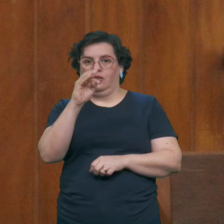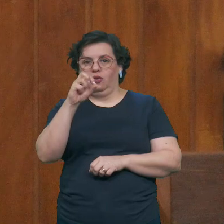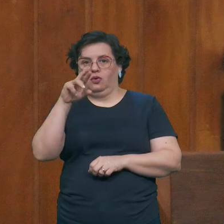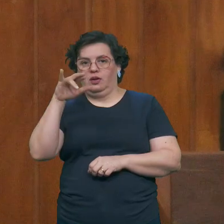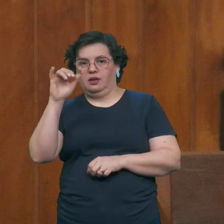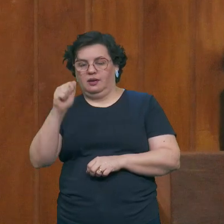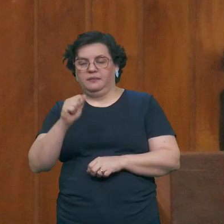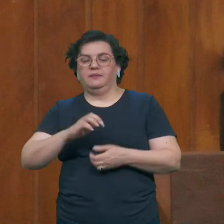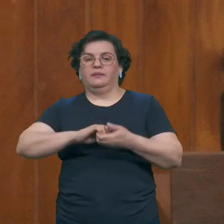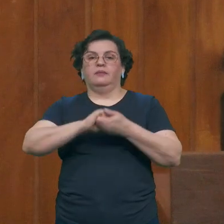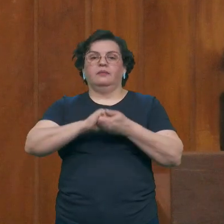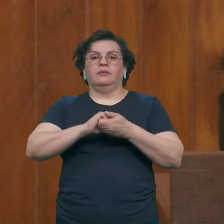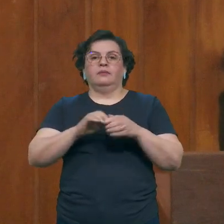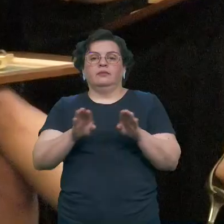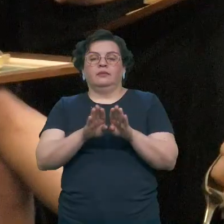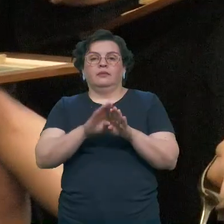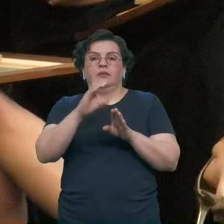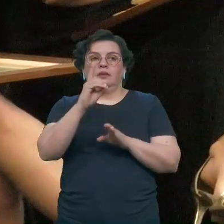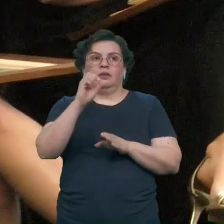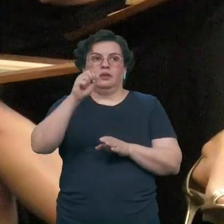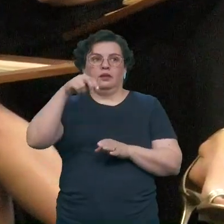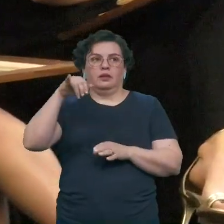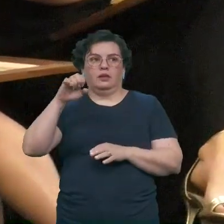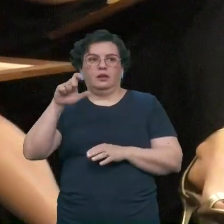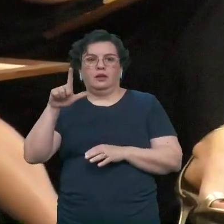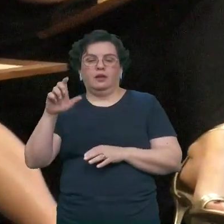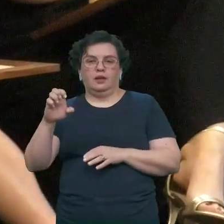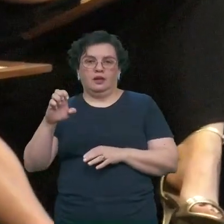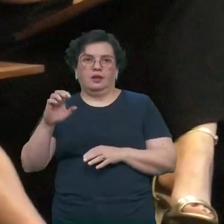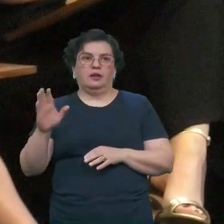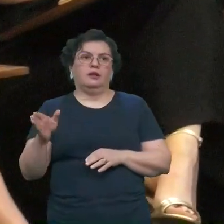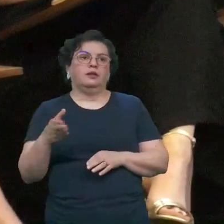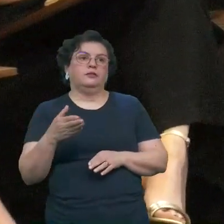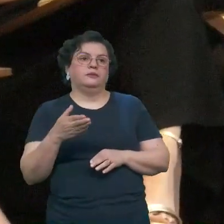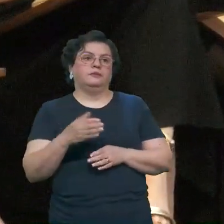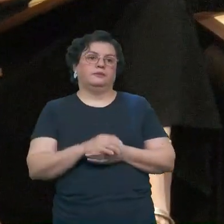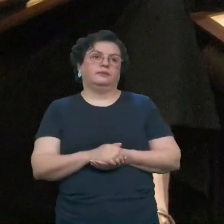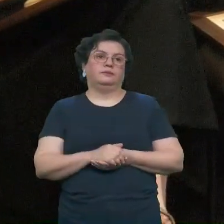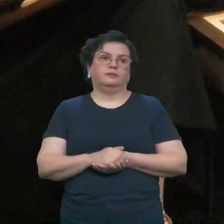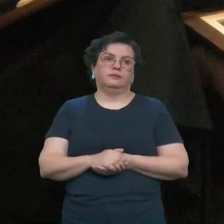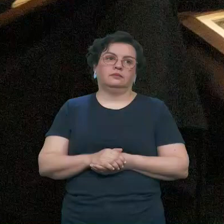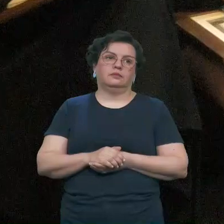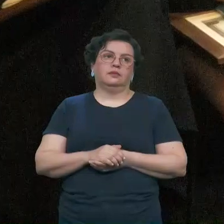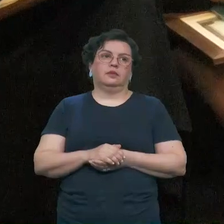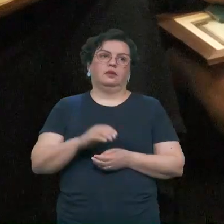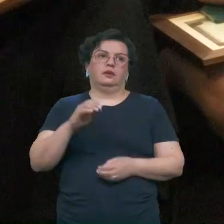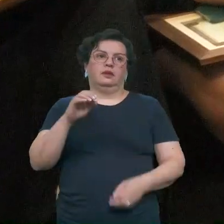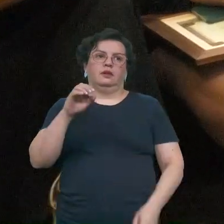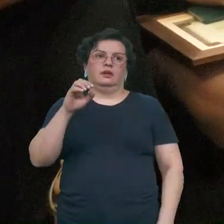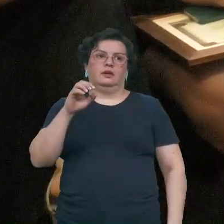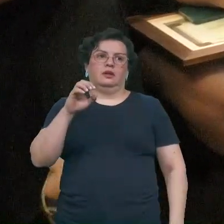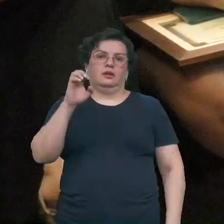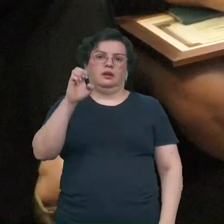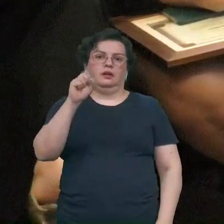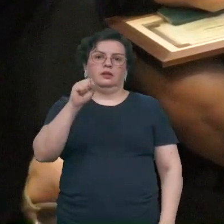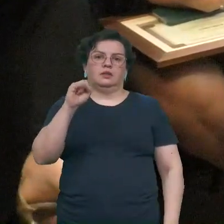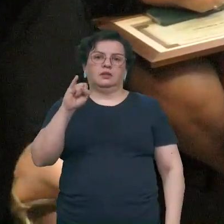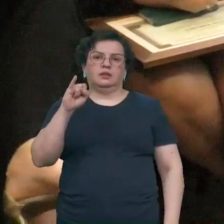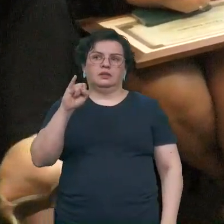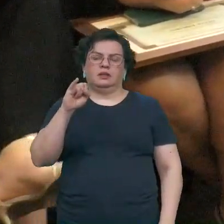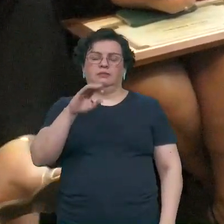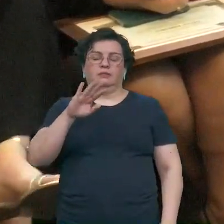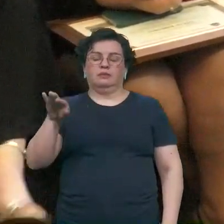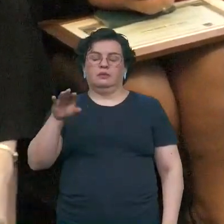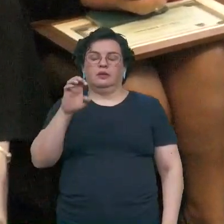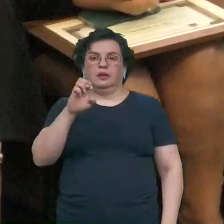Cumprimentar aqui também a Daniela Velar dos Santos, a Elizabeth Prima Berbel Lopes,